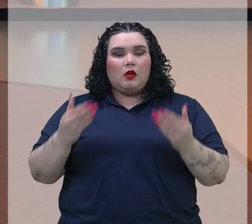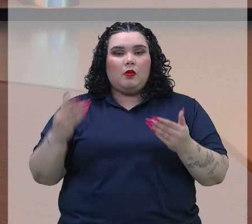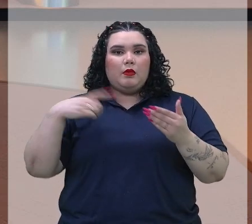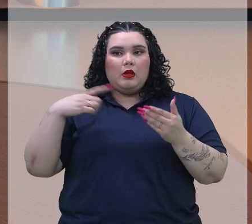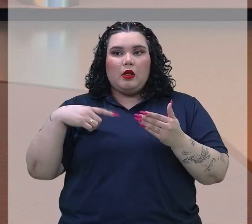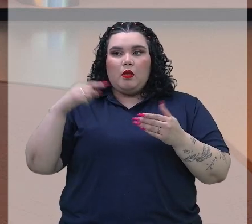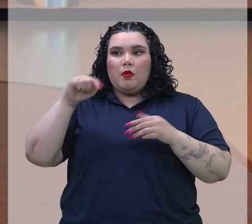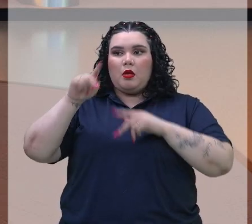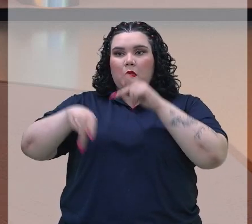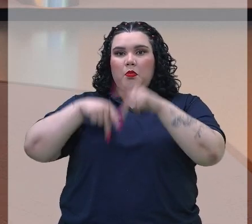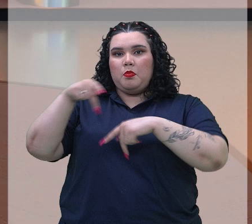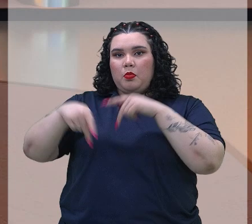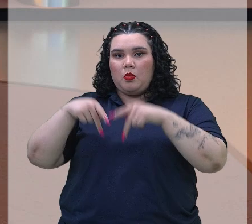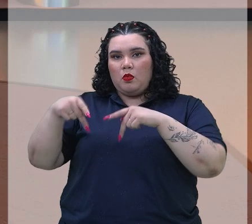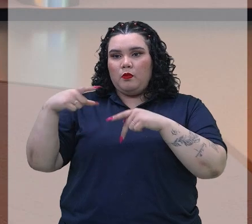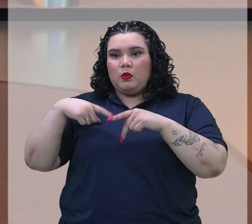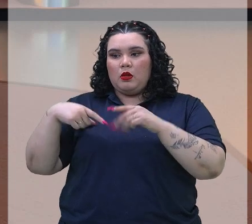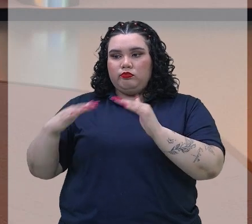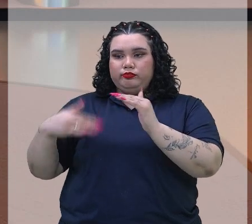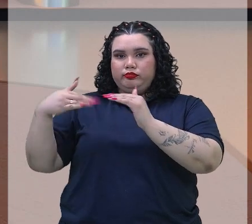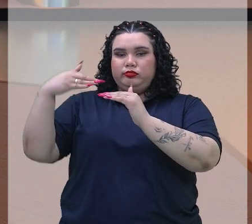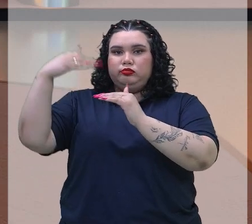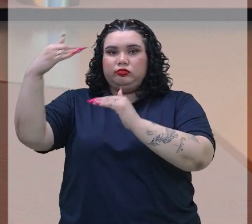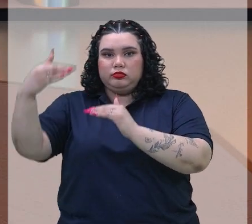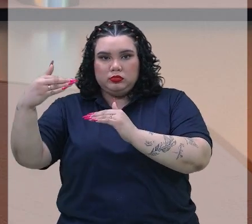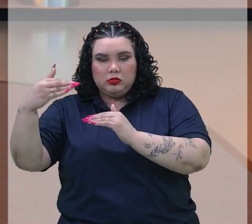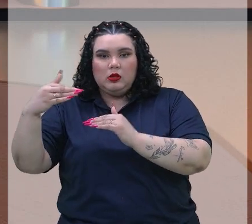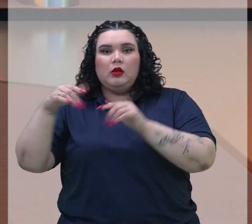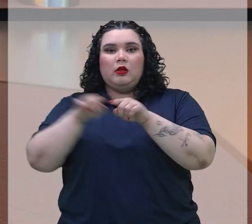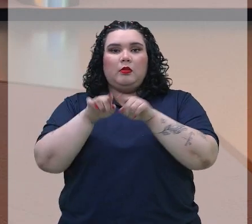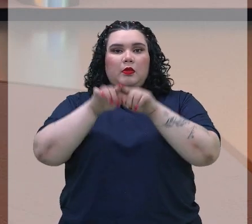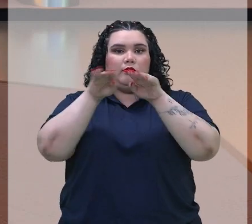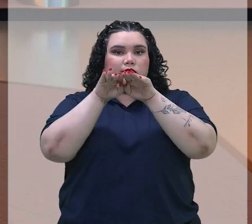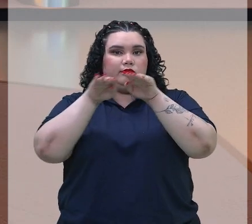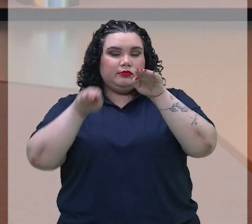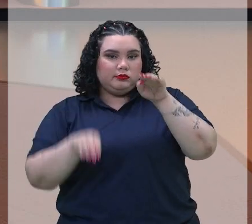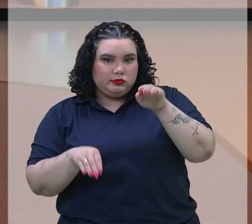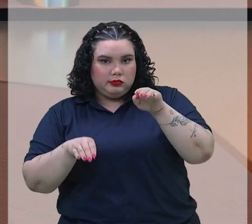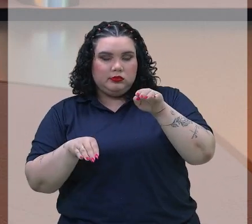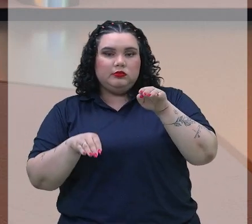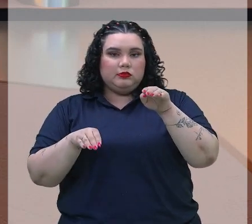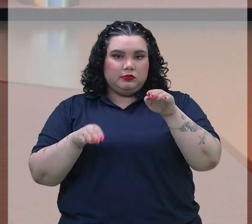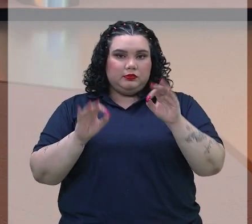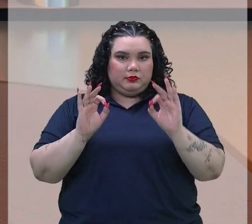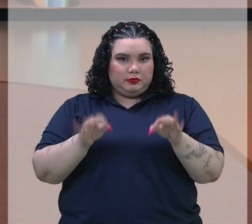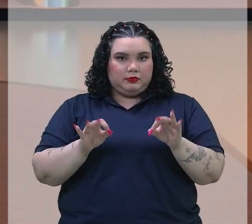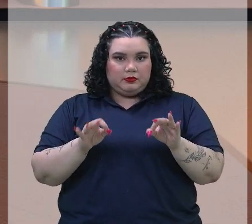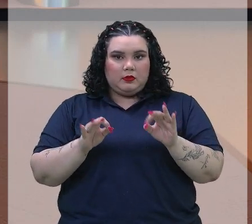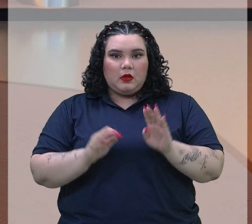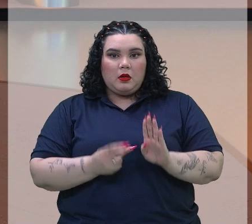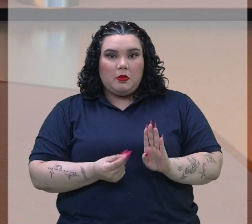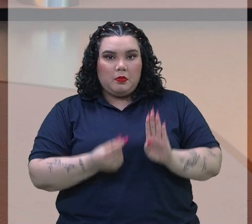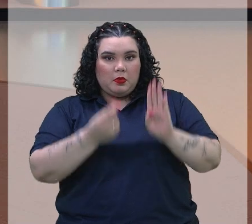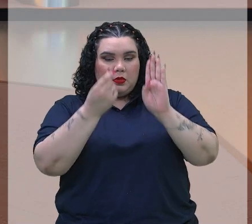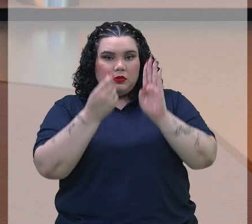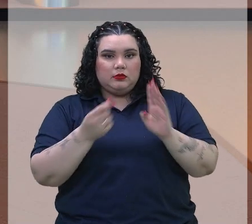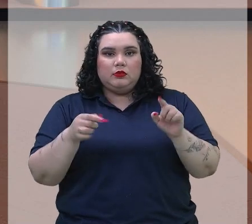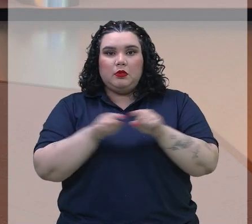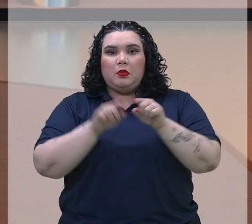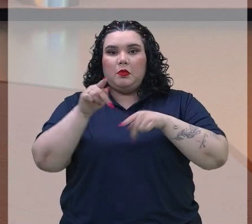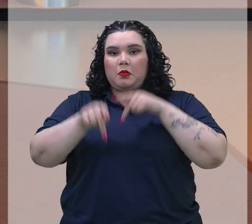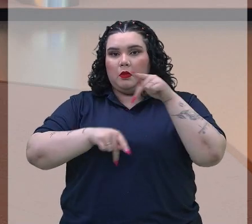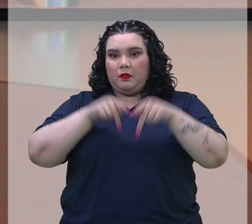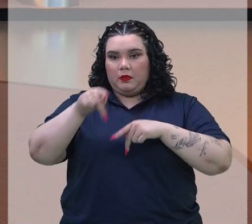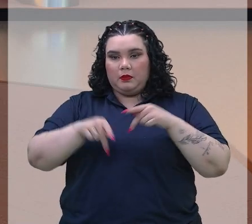e desigualdade por parte ali do terceiro estado, ou seja, da burguesia e do